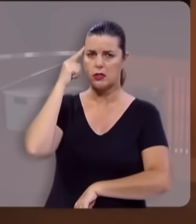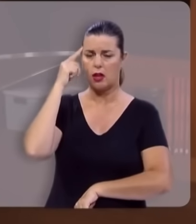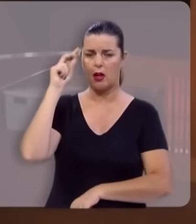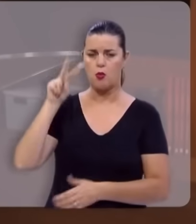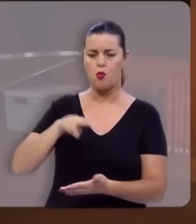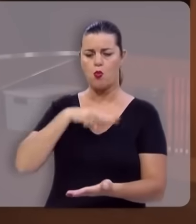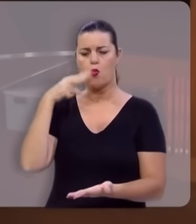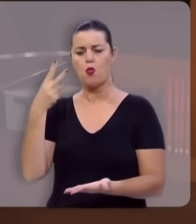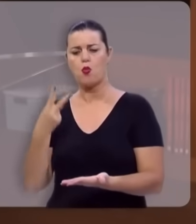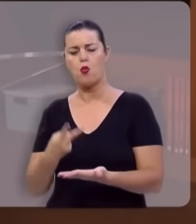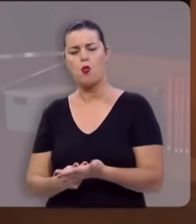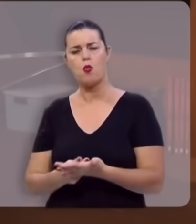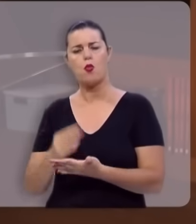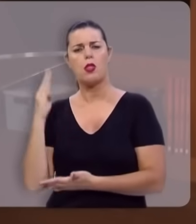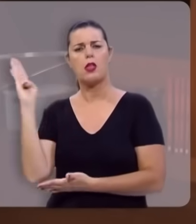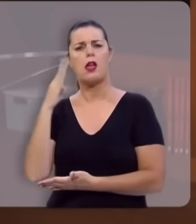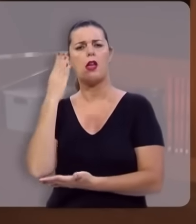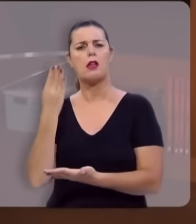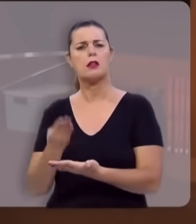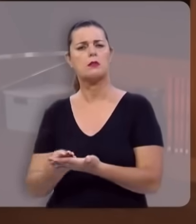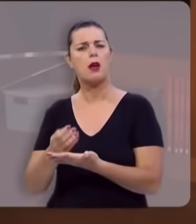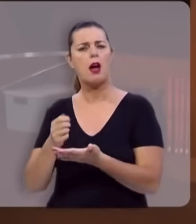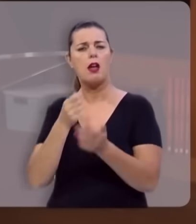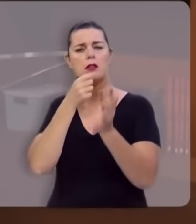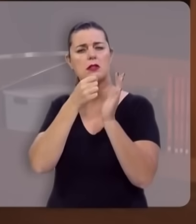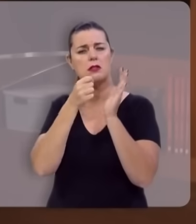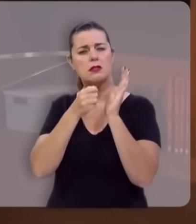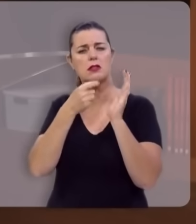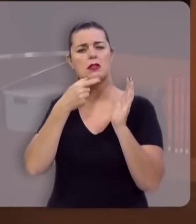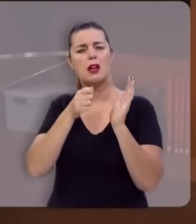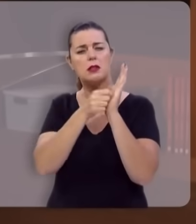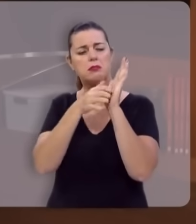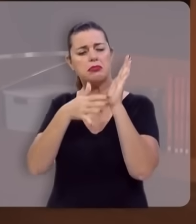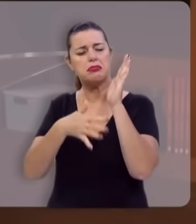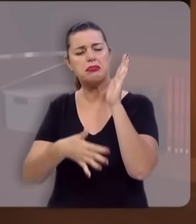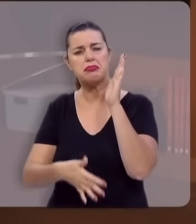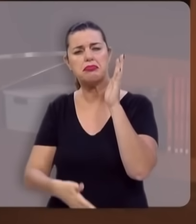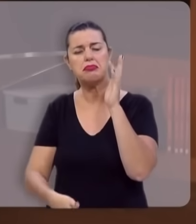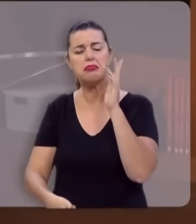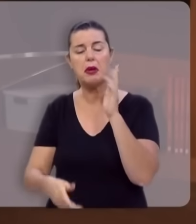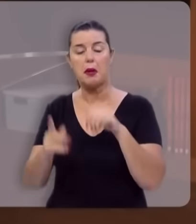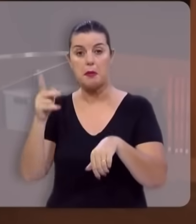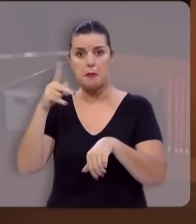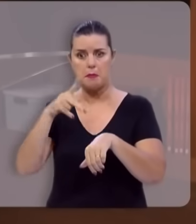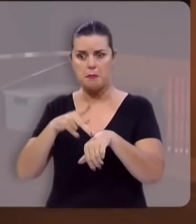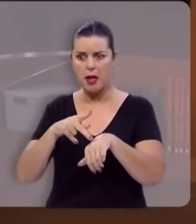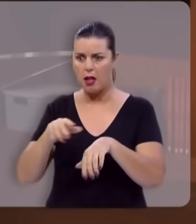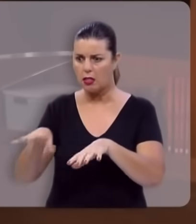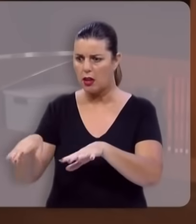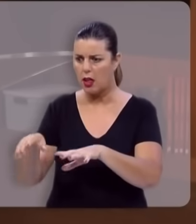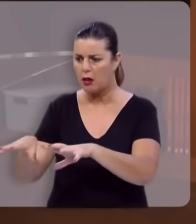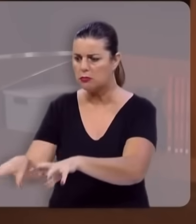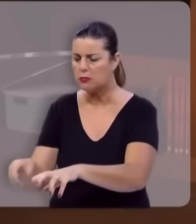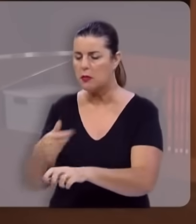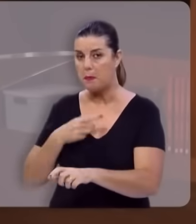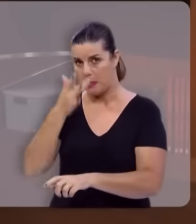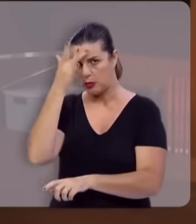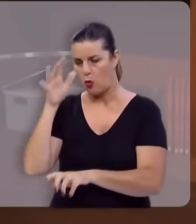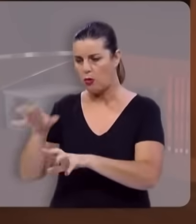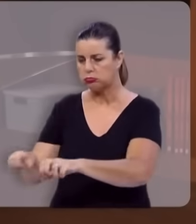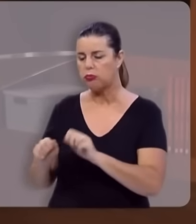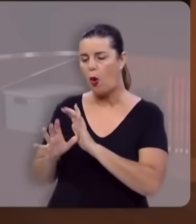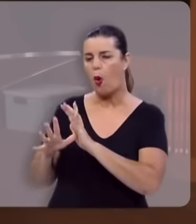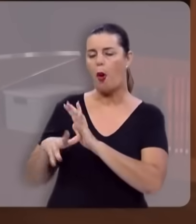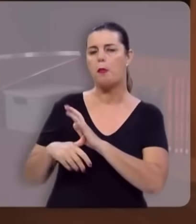Ele cai desmaiado, sangrando, e quem jogou a pedrada nele, catou aqueles presentes e levou para casa.